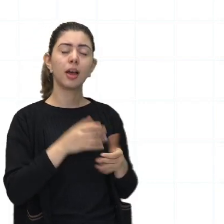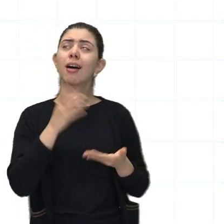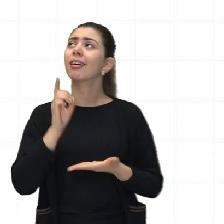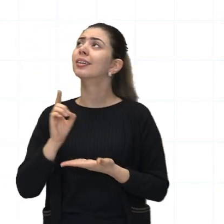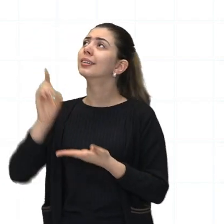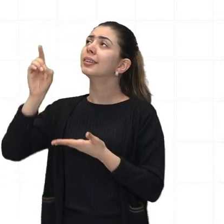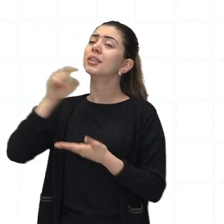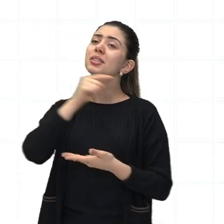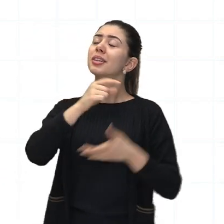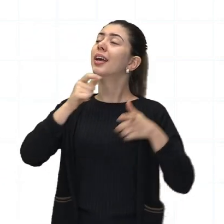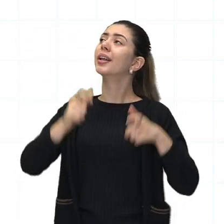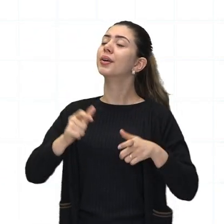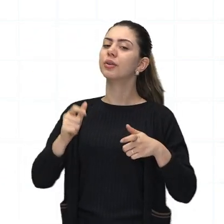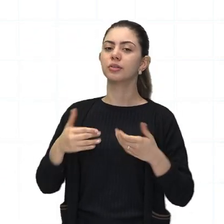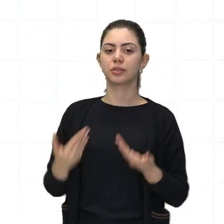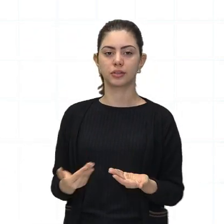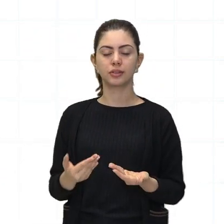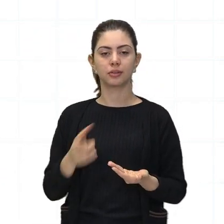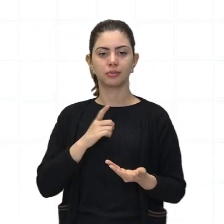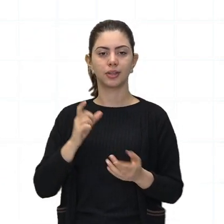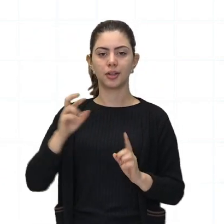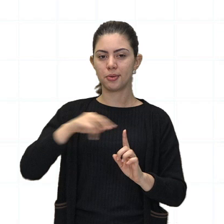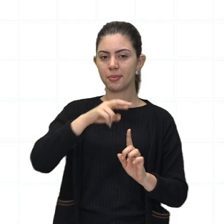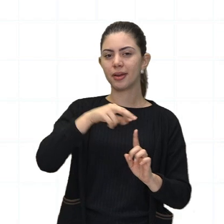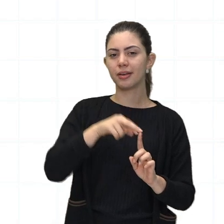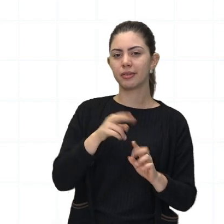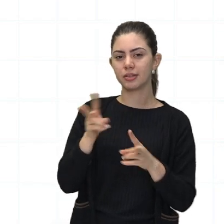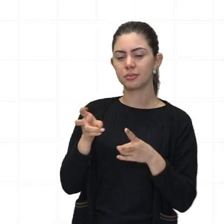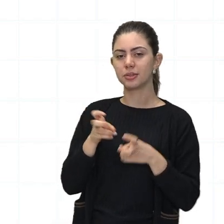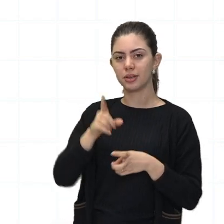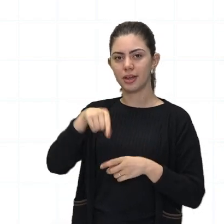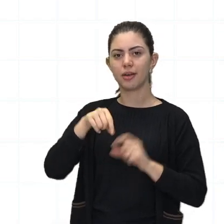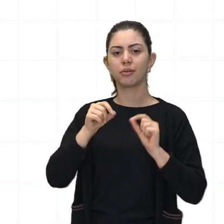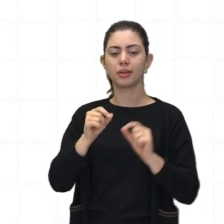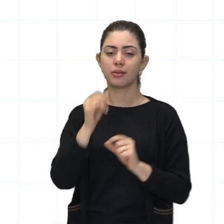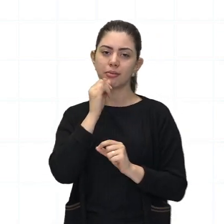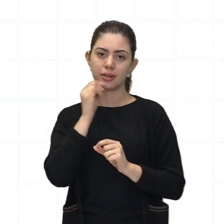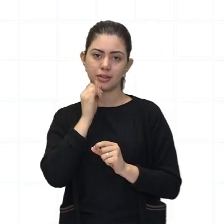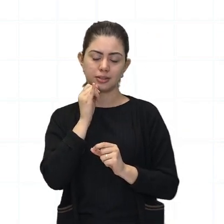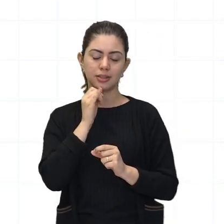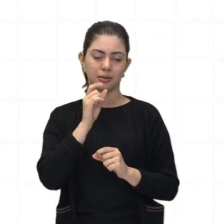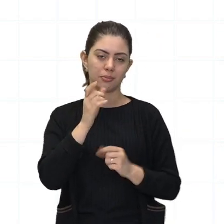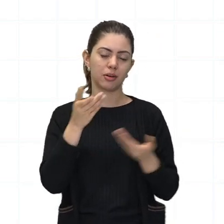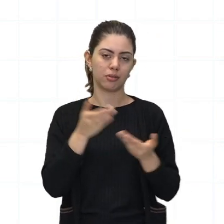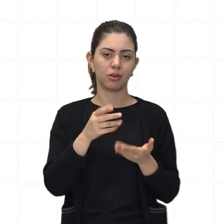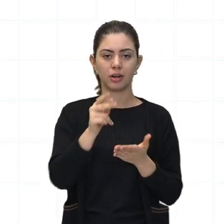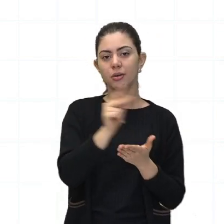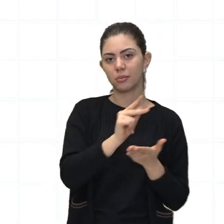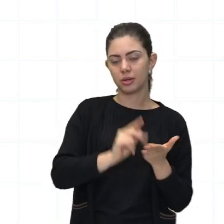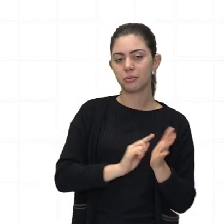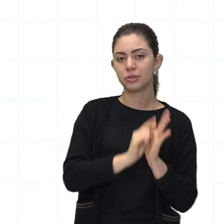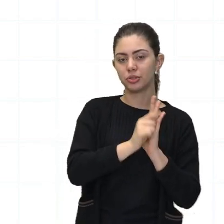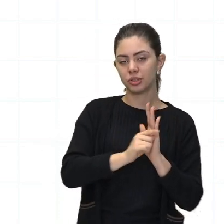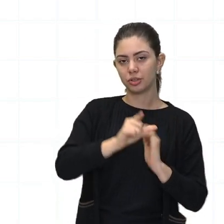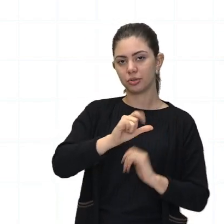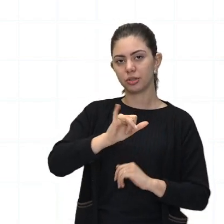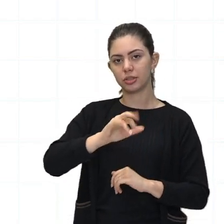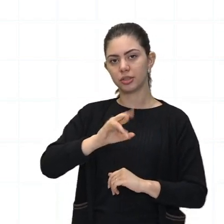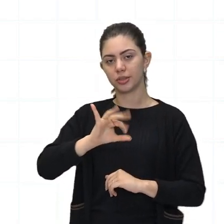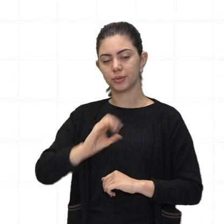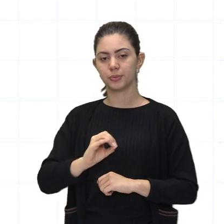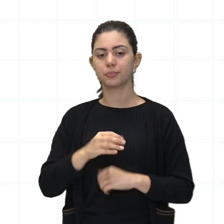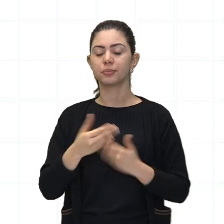está ele? Então aí a gente tem uma referência, um exemplo do nosso gênero lírico, o poema, com essa ideia da subjetividade e